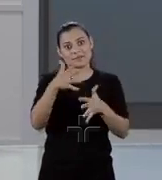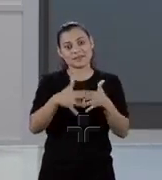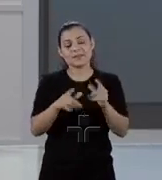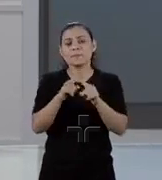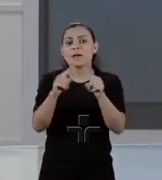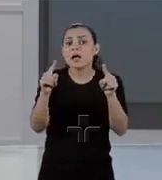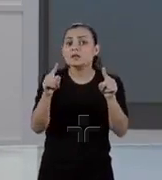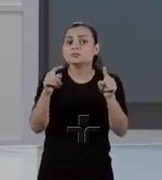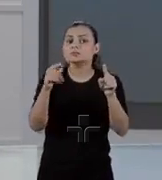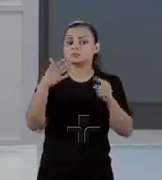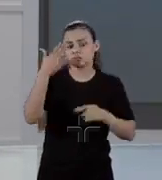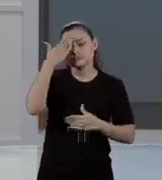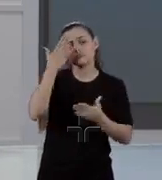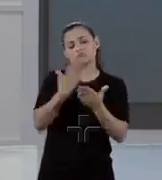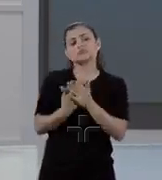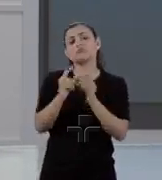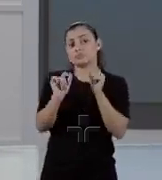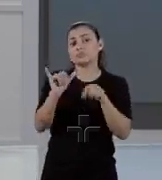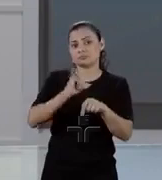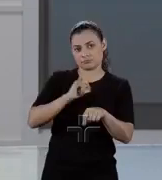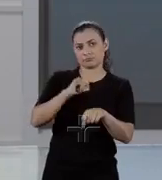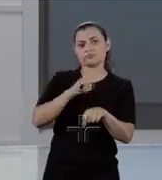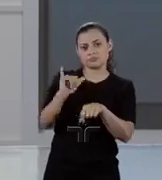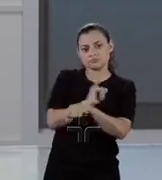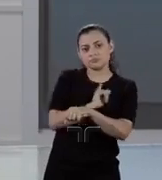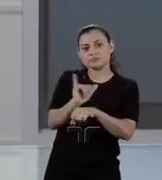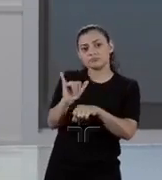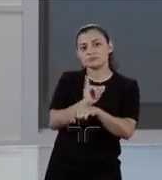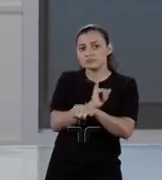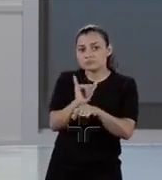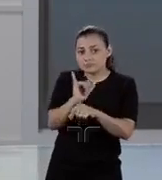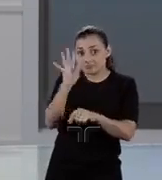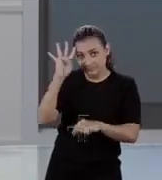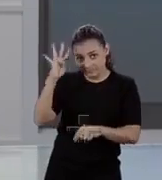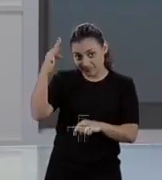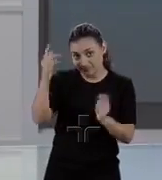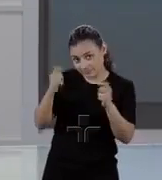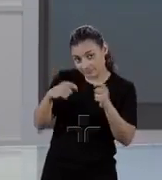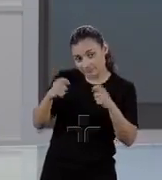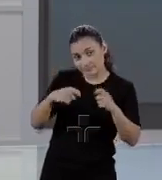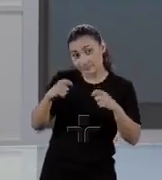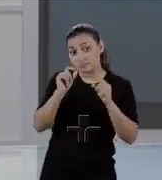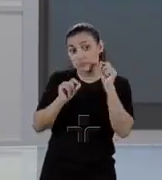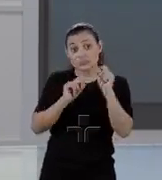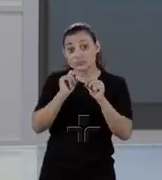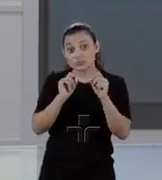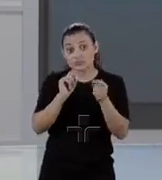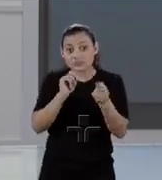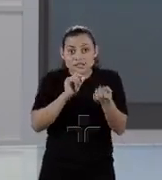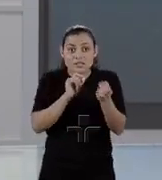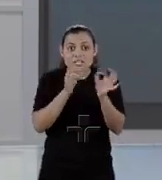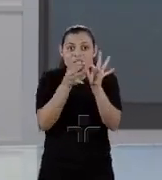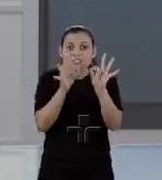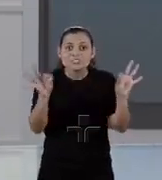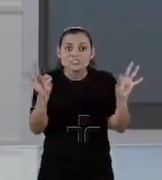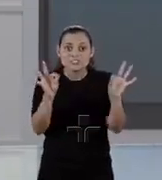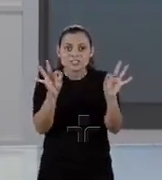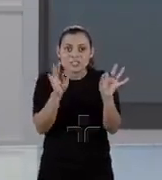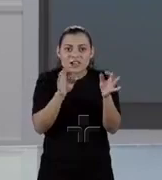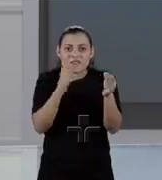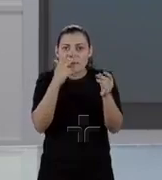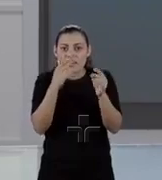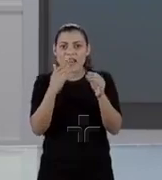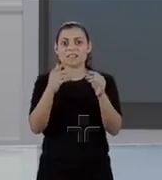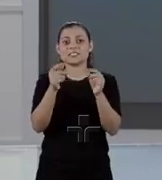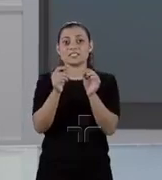eu acredito que existem recursos para, às vezes, resolver essas coisas, algumas pessoas usam, que escreve uma frase, dá espaço, 2